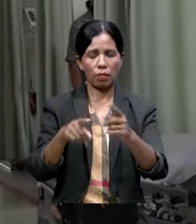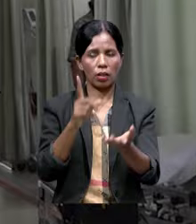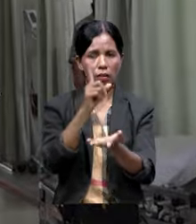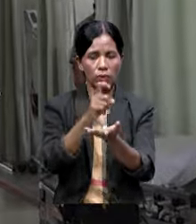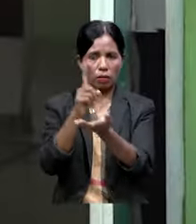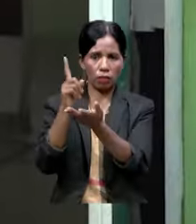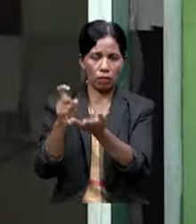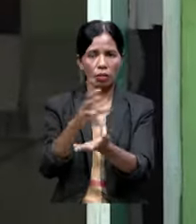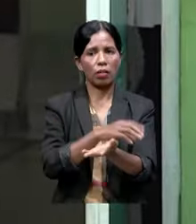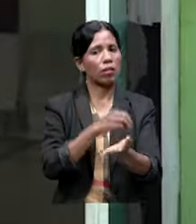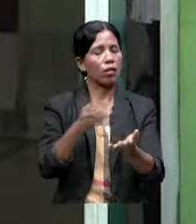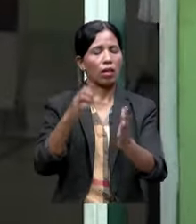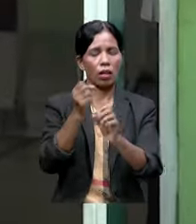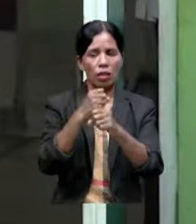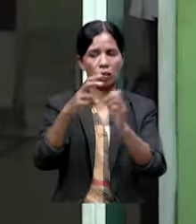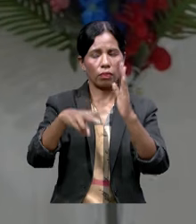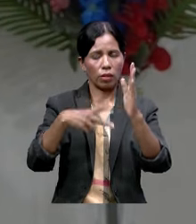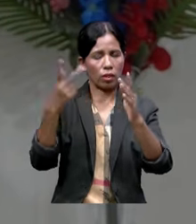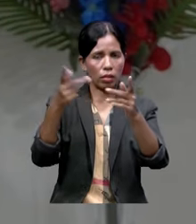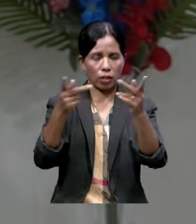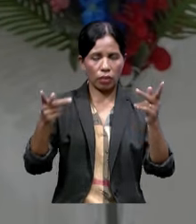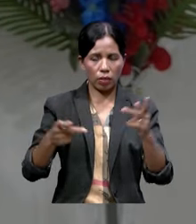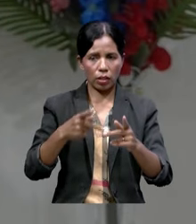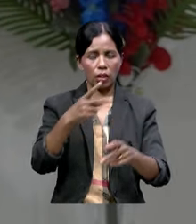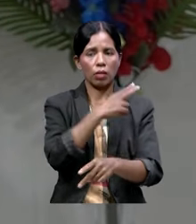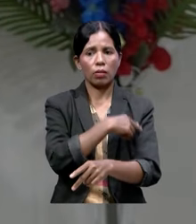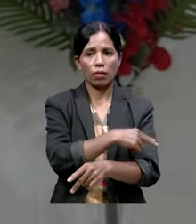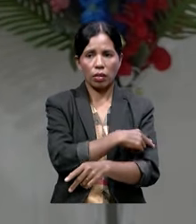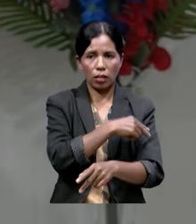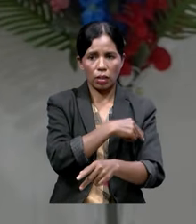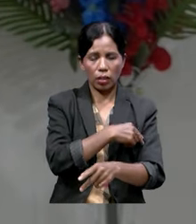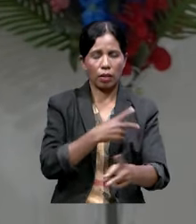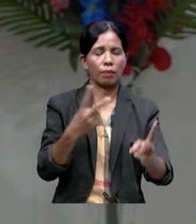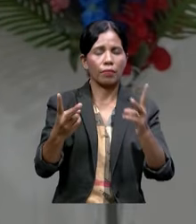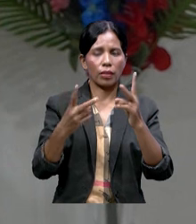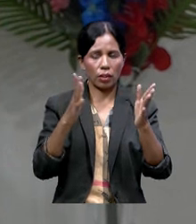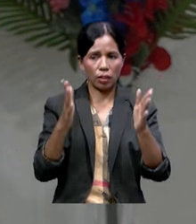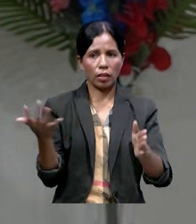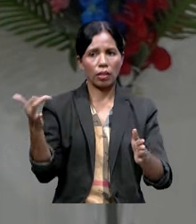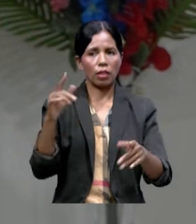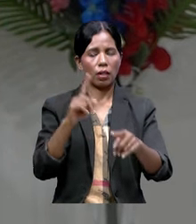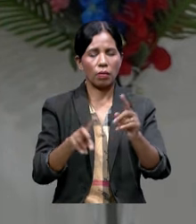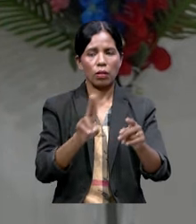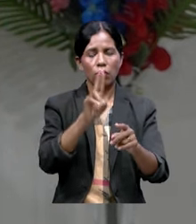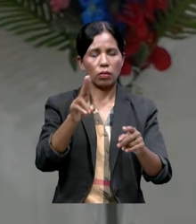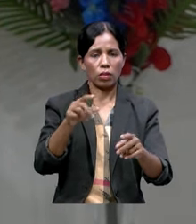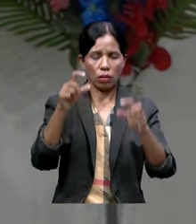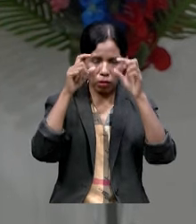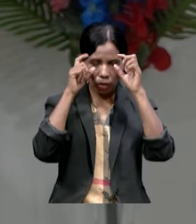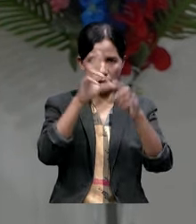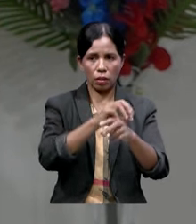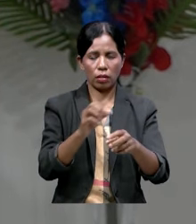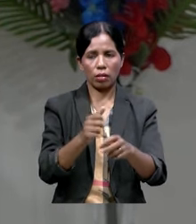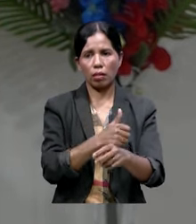fotografia no halo vídeo e arredores Hospital Nacional Guido Valadares visitante sira labele uja oklumetan tambo oklumetan